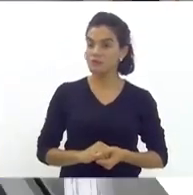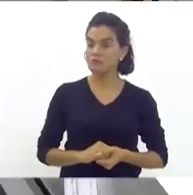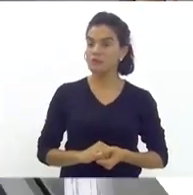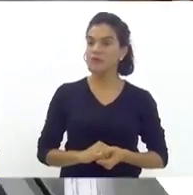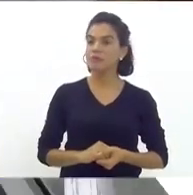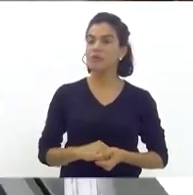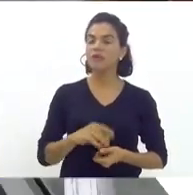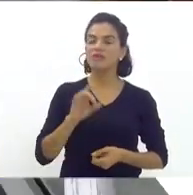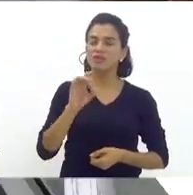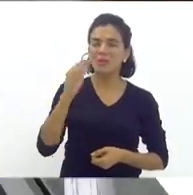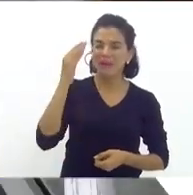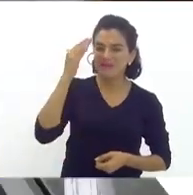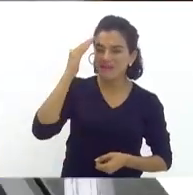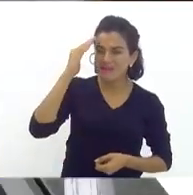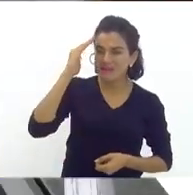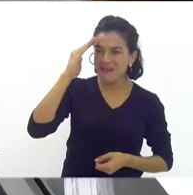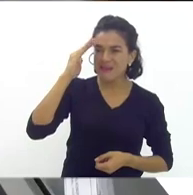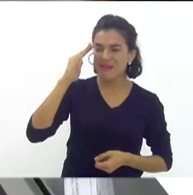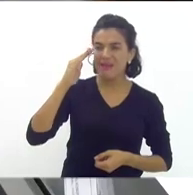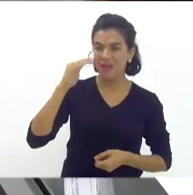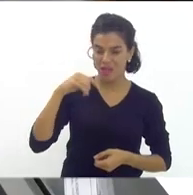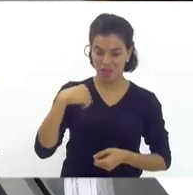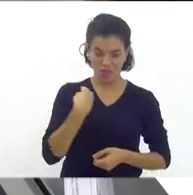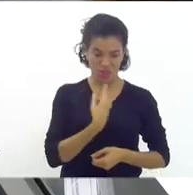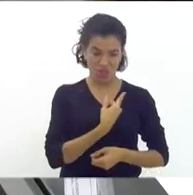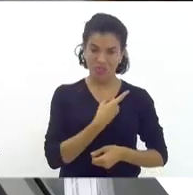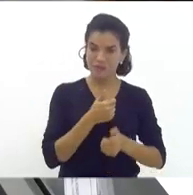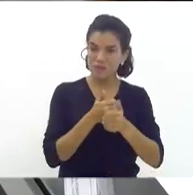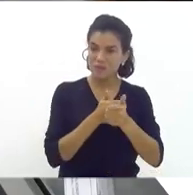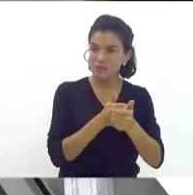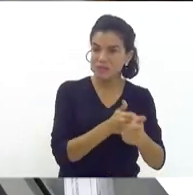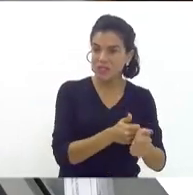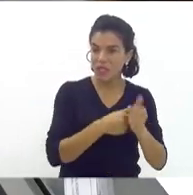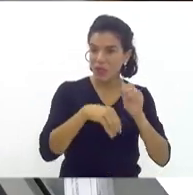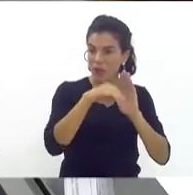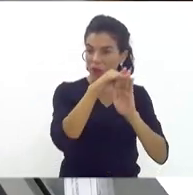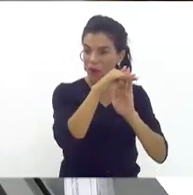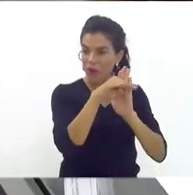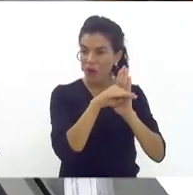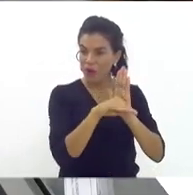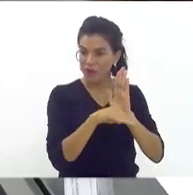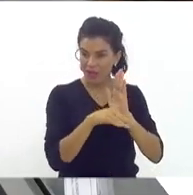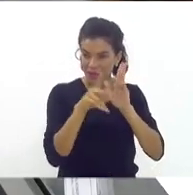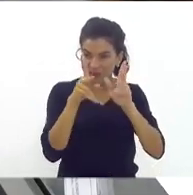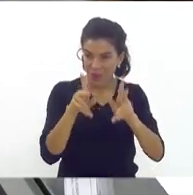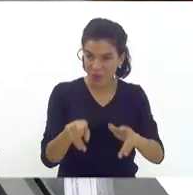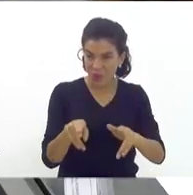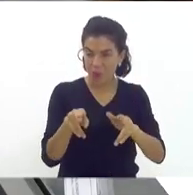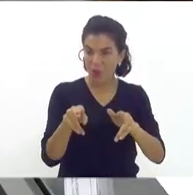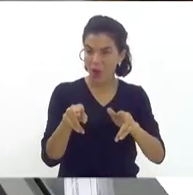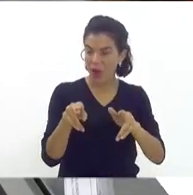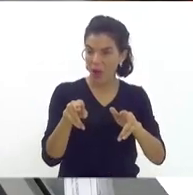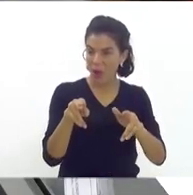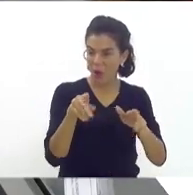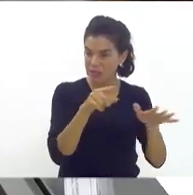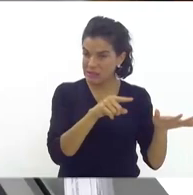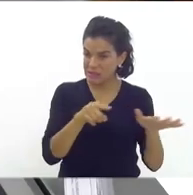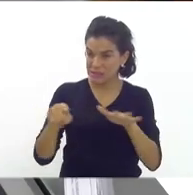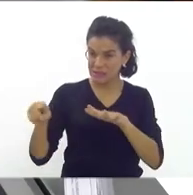só para entender a gente vai seguir o mesmo roteiro da audiência passada